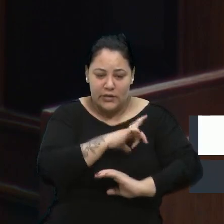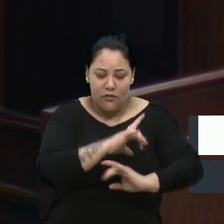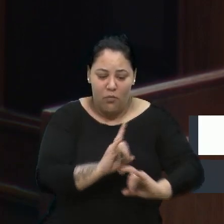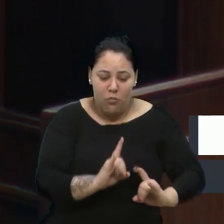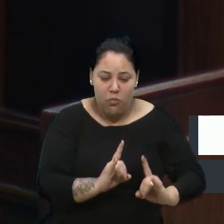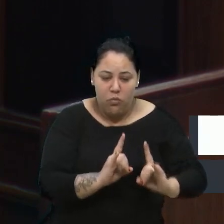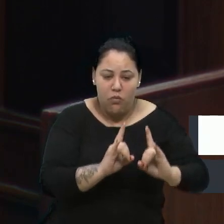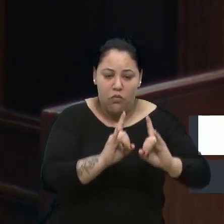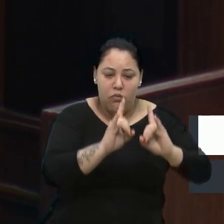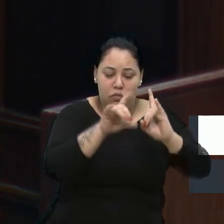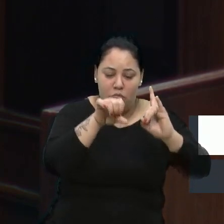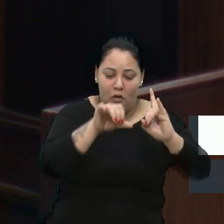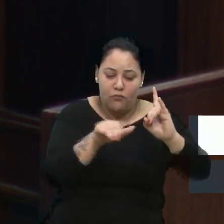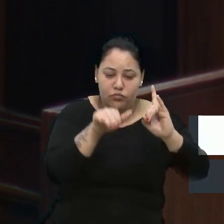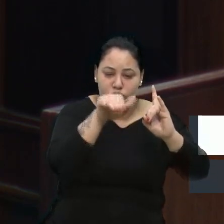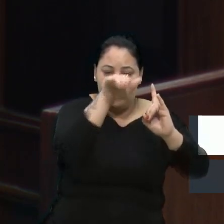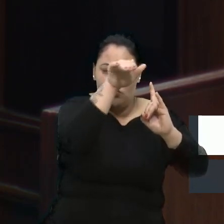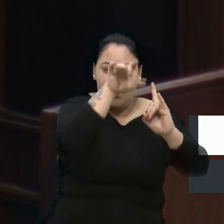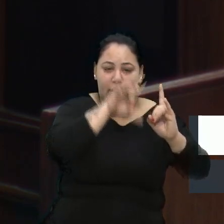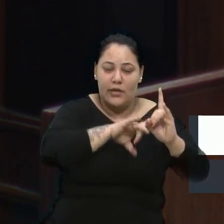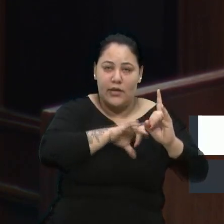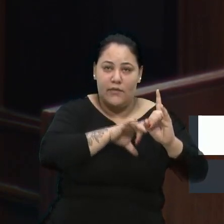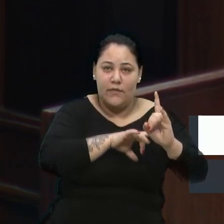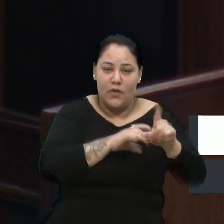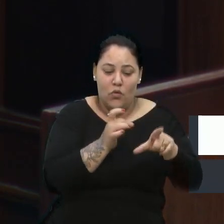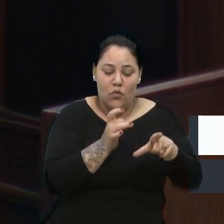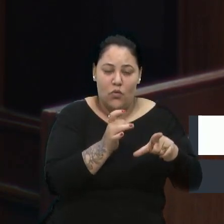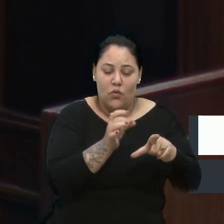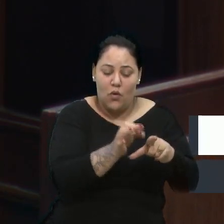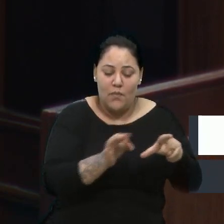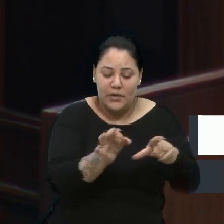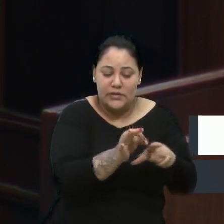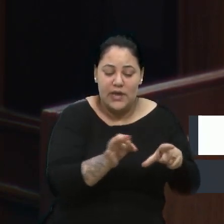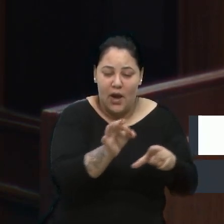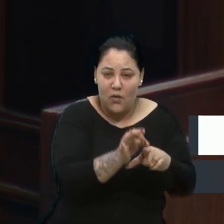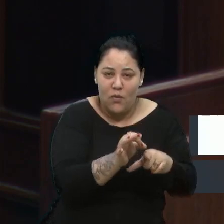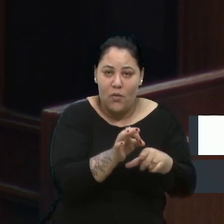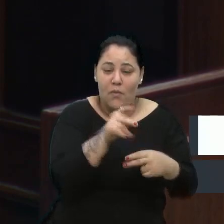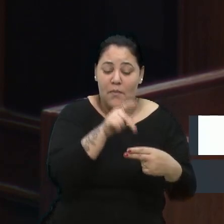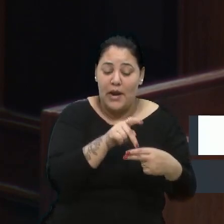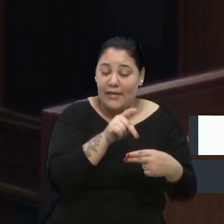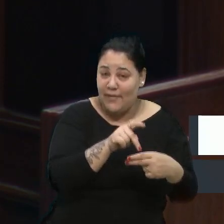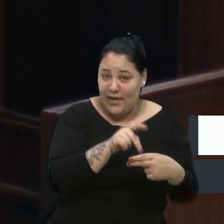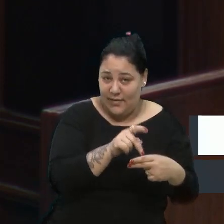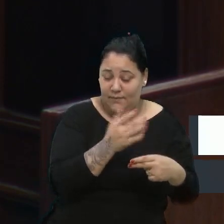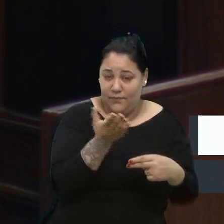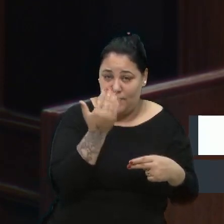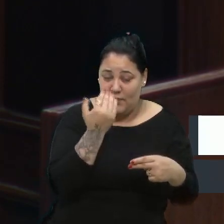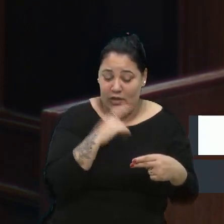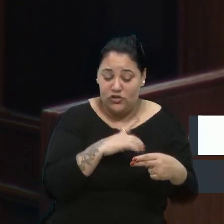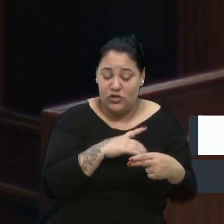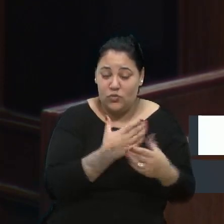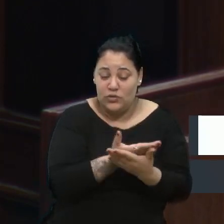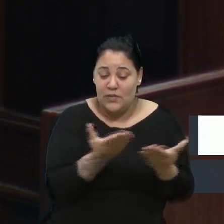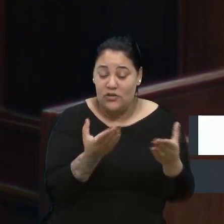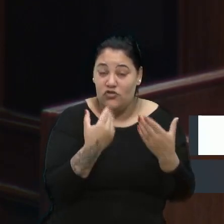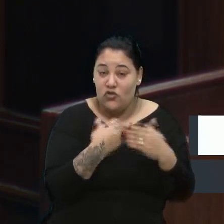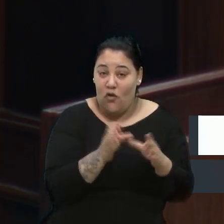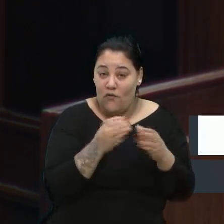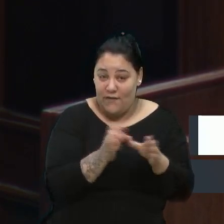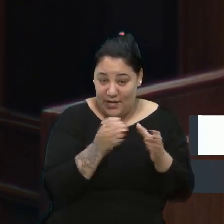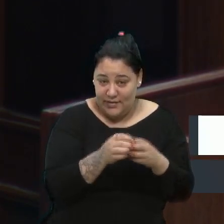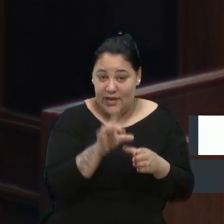primeiros estabelecimentos comerciais, eles começaram exatamente naquela região do shopping, que hoje está instalado o shopping, no centro